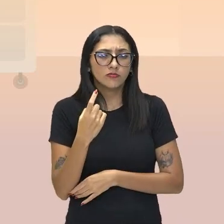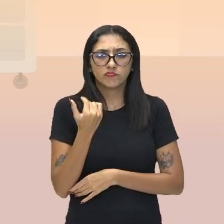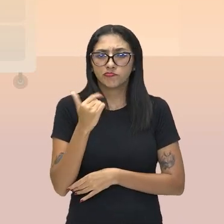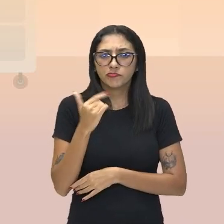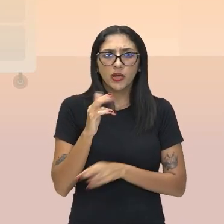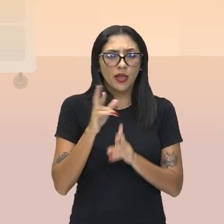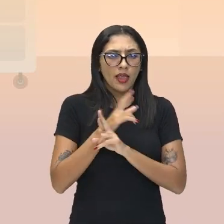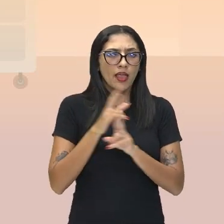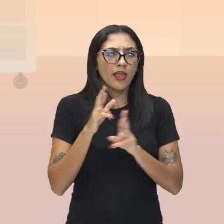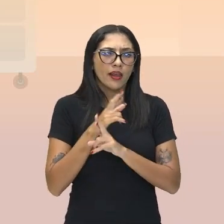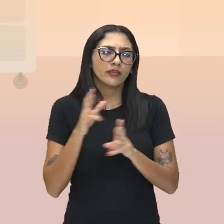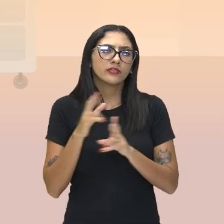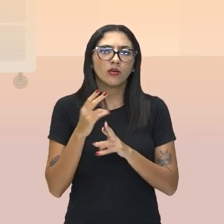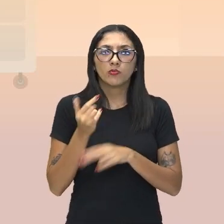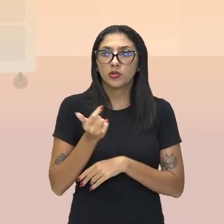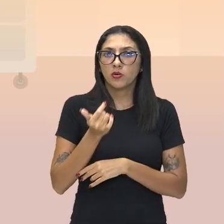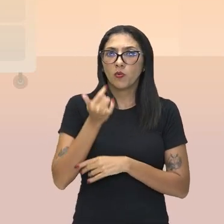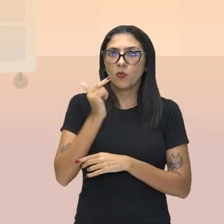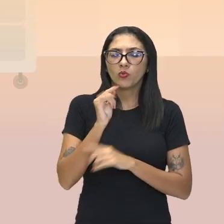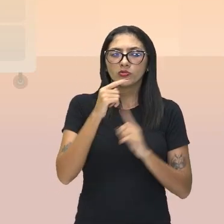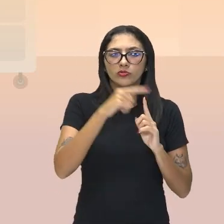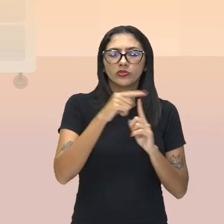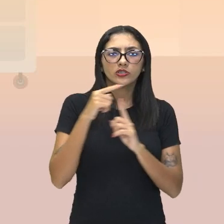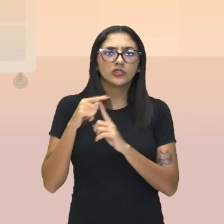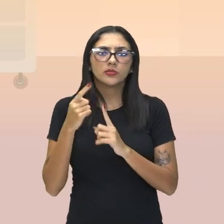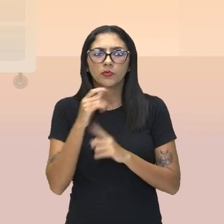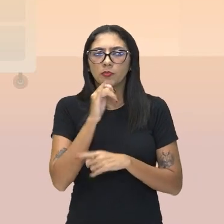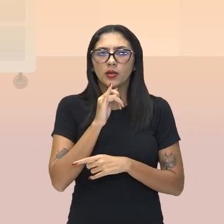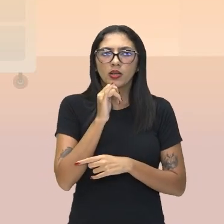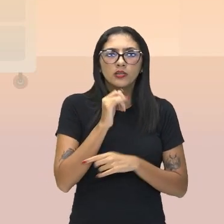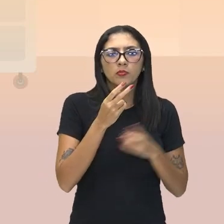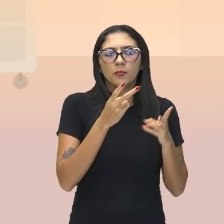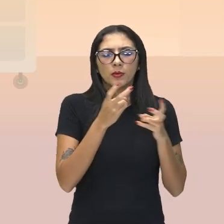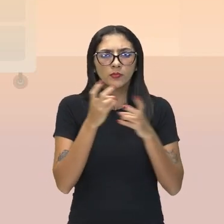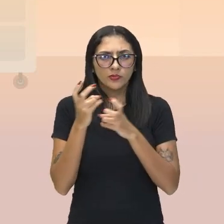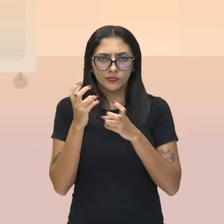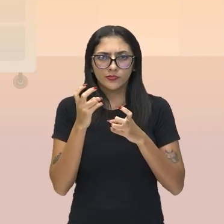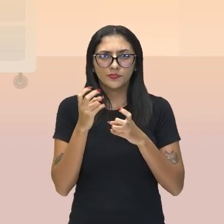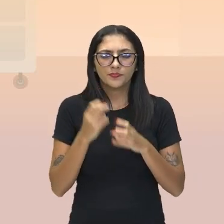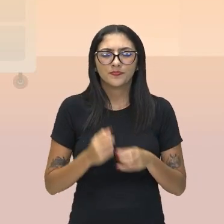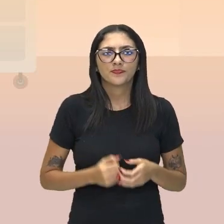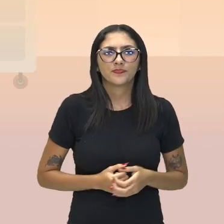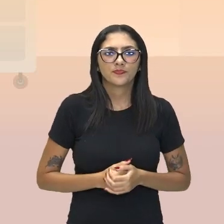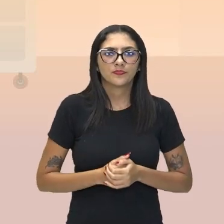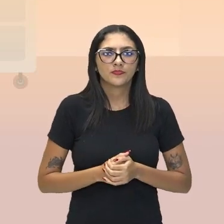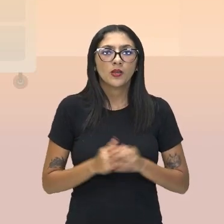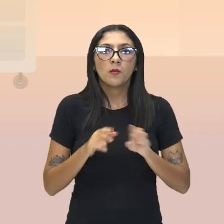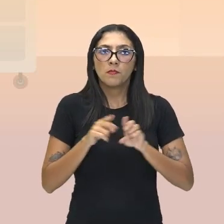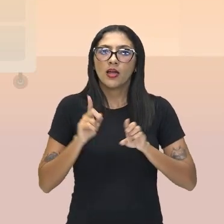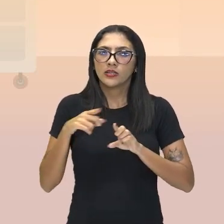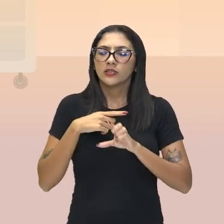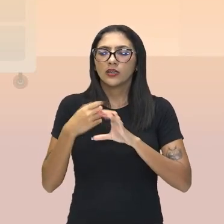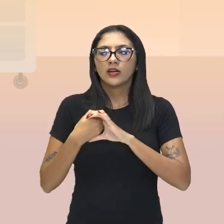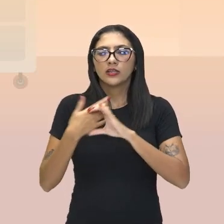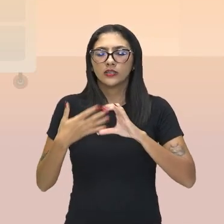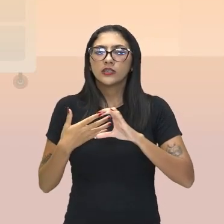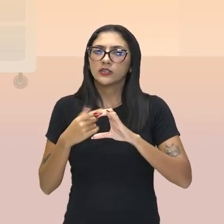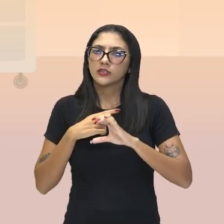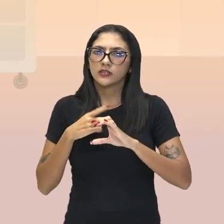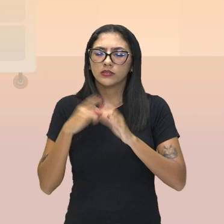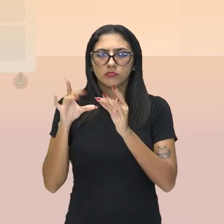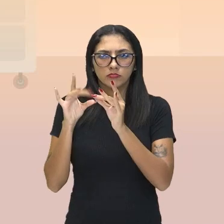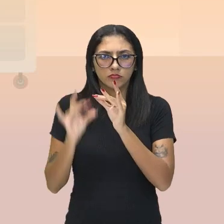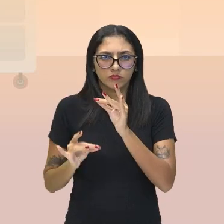do conto que a gente está acostumado a perceber, né? A presenciar, tá? Mas ele tem características muito, muito específicas.